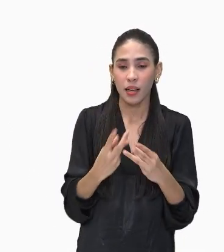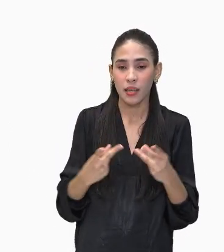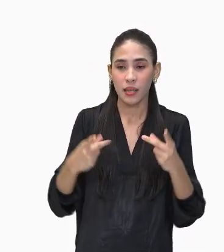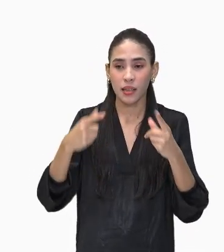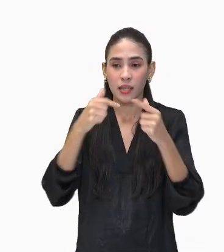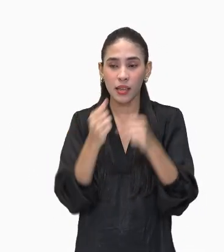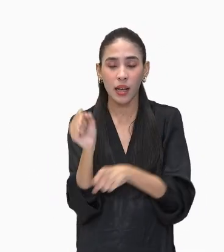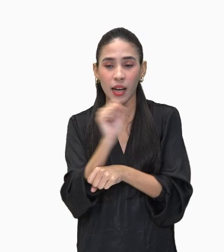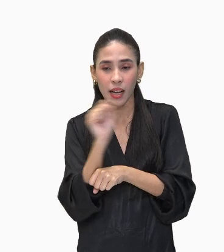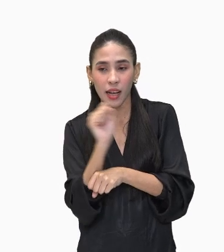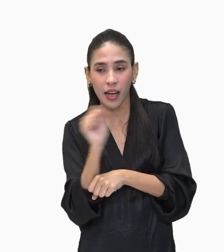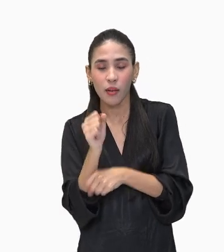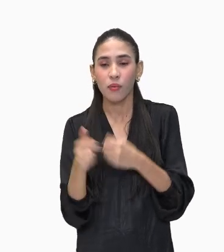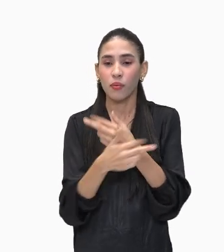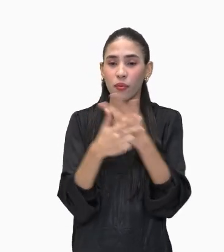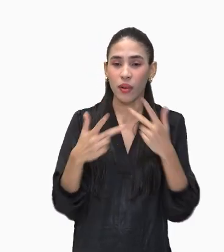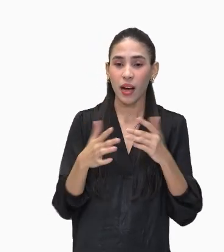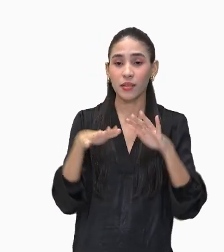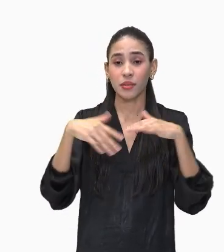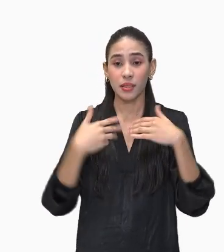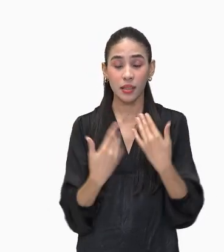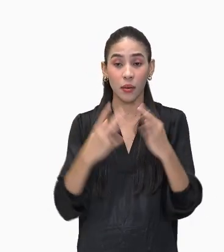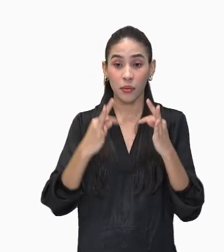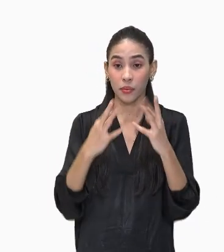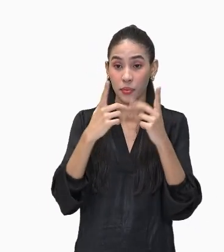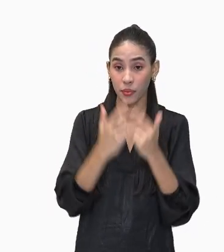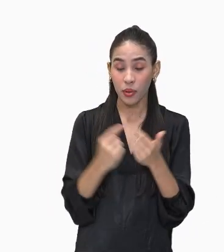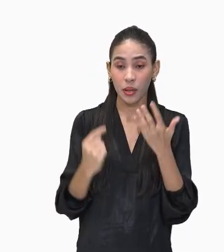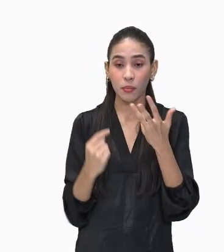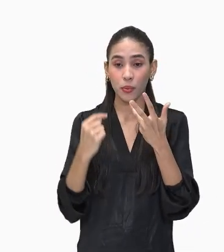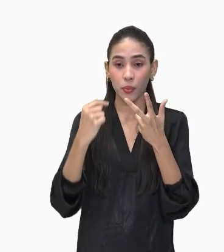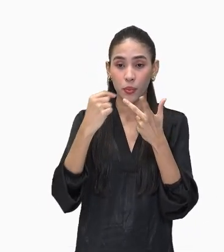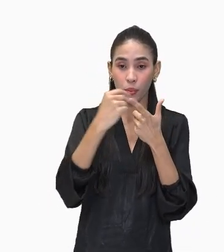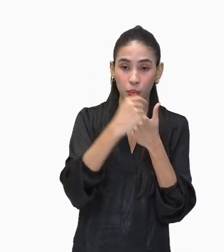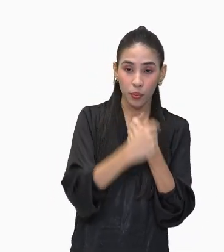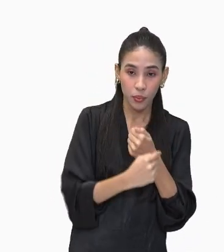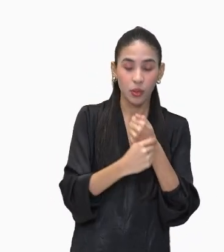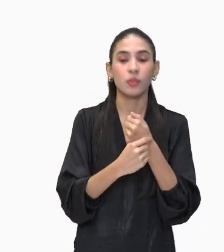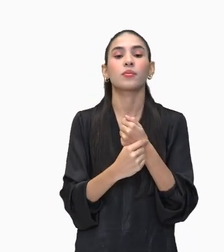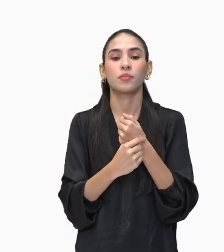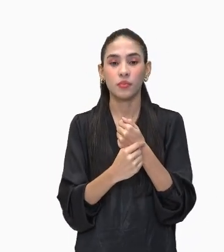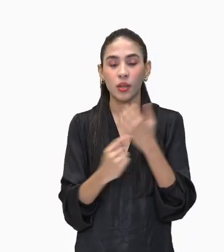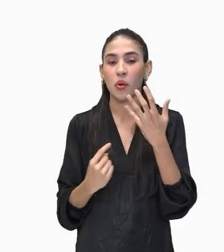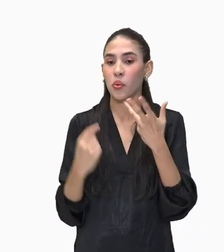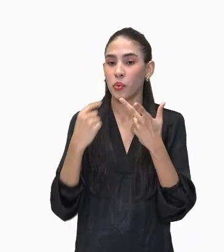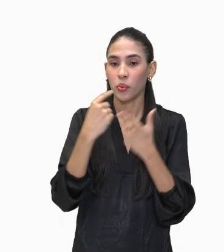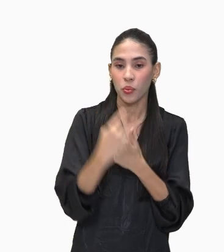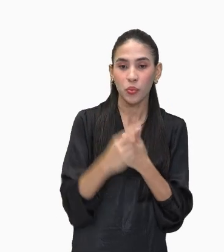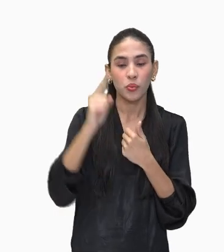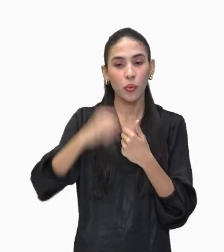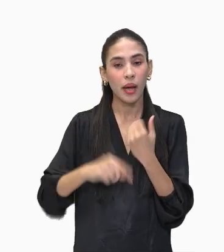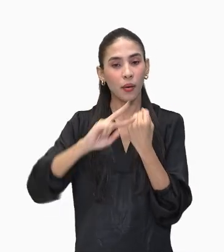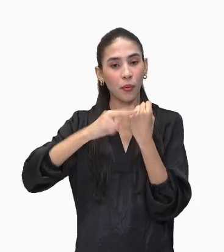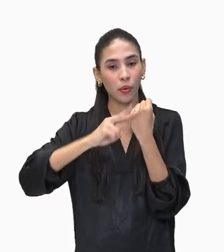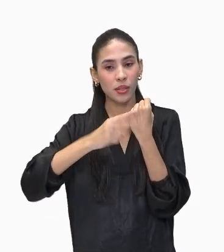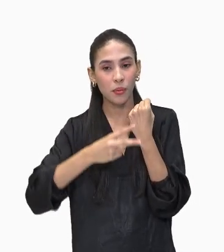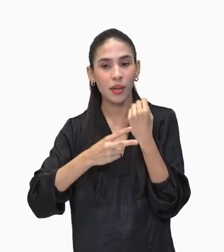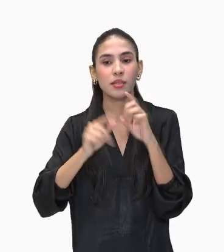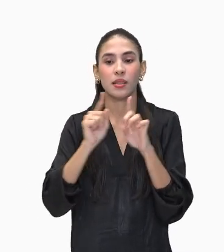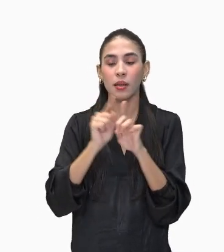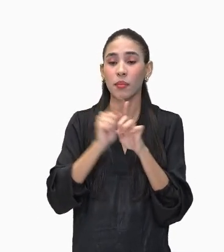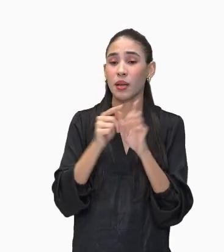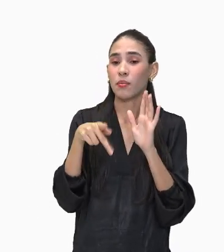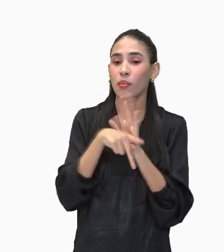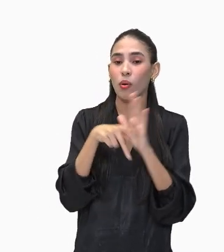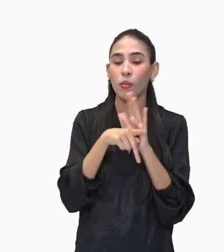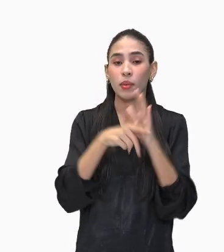veículos. Então, todos esses fatores aí, né, tudo isso, na verdade, são consequências da